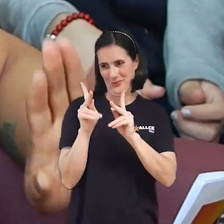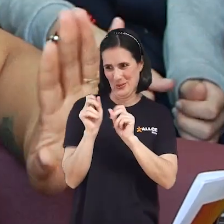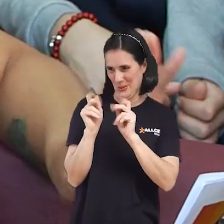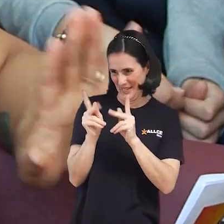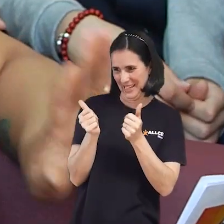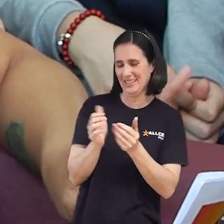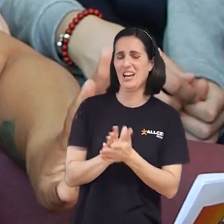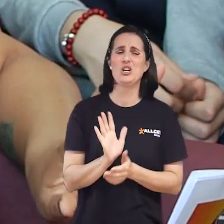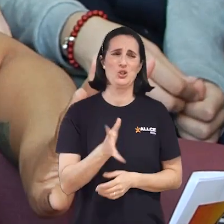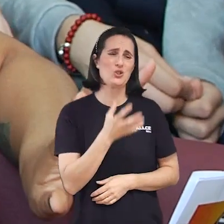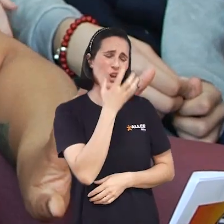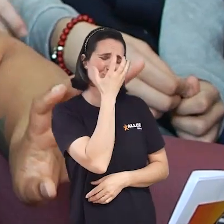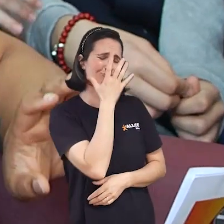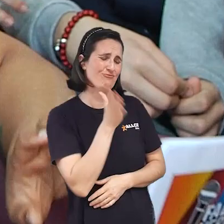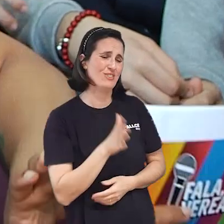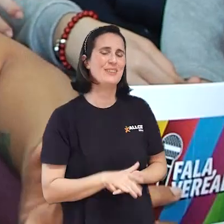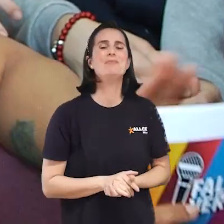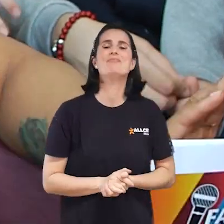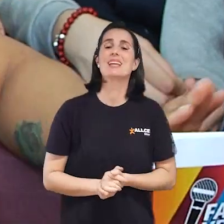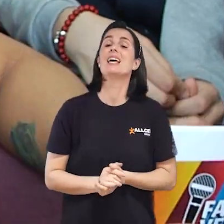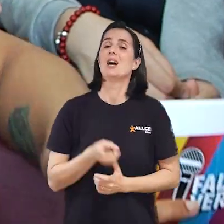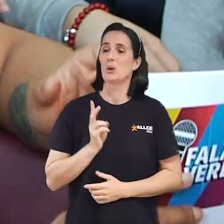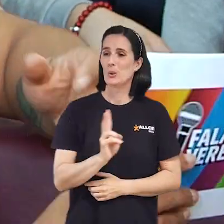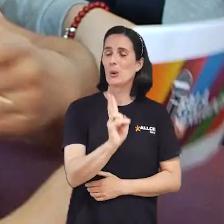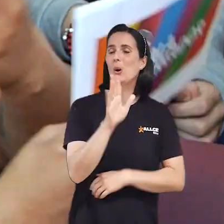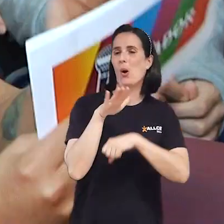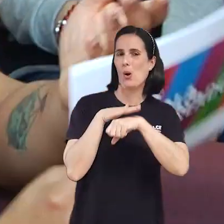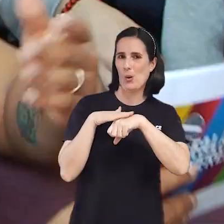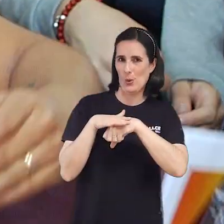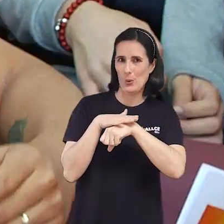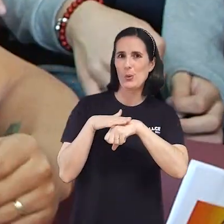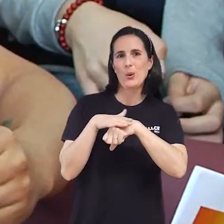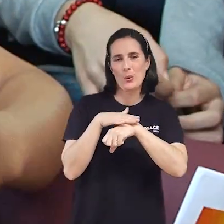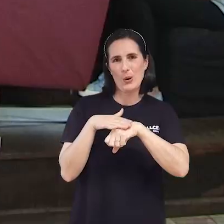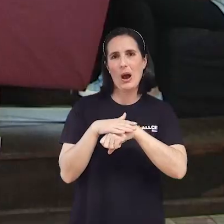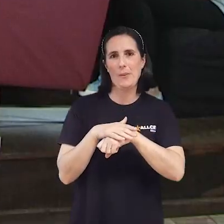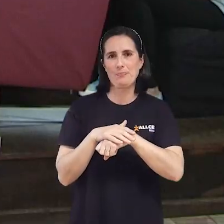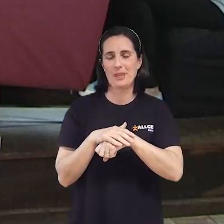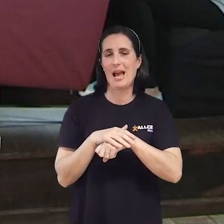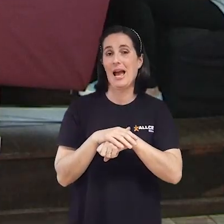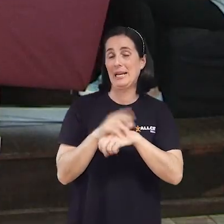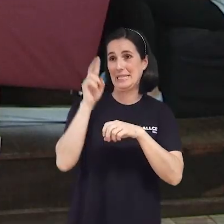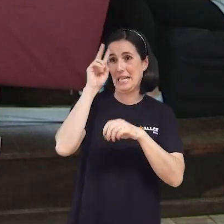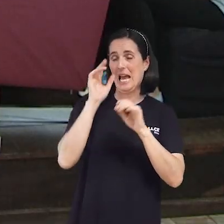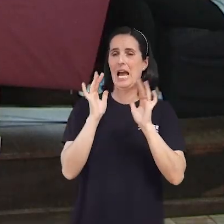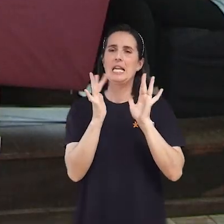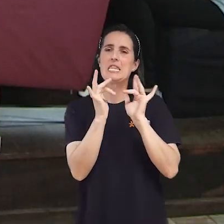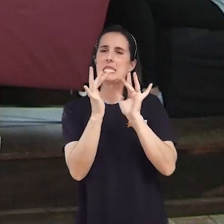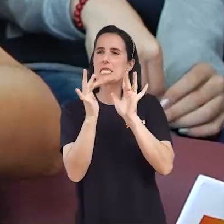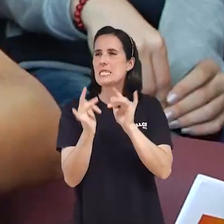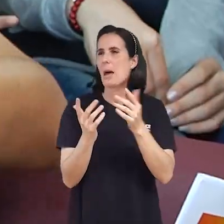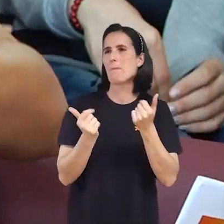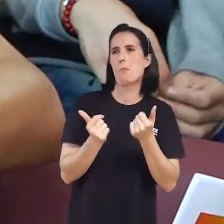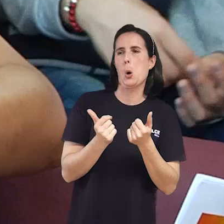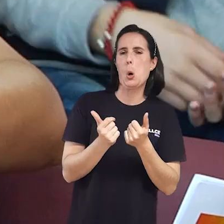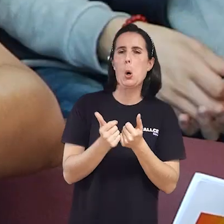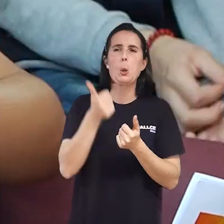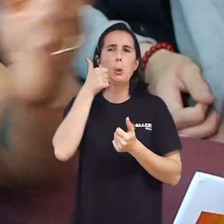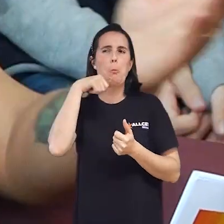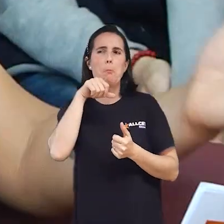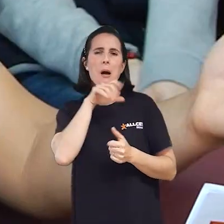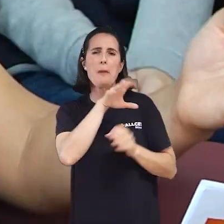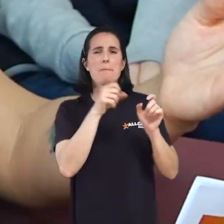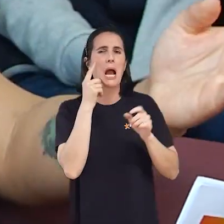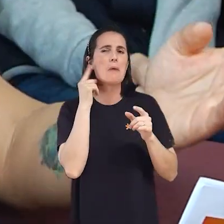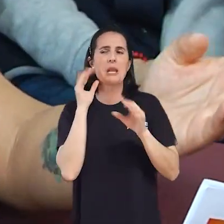Vereador, não queremos deixar você em maus lençóis, né, com a sua mãe, então... Já deixou. O programa vai transmitir